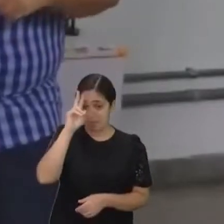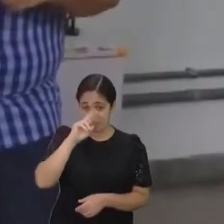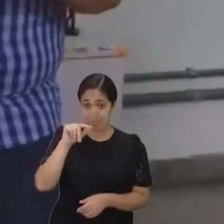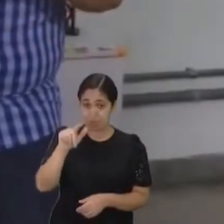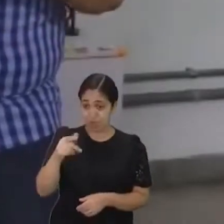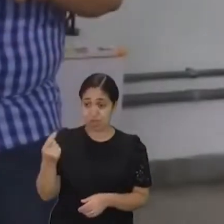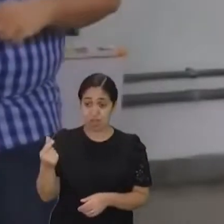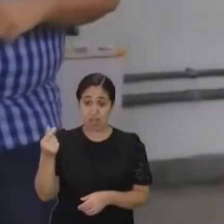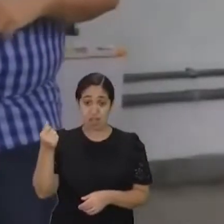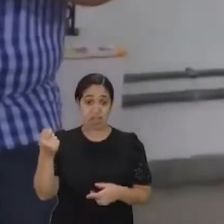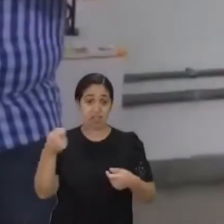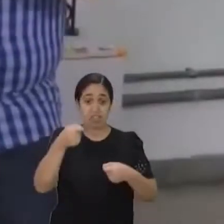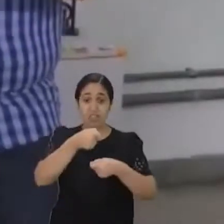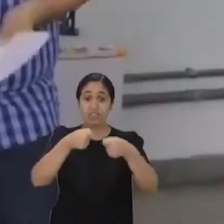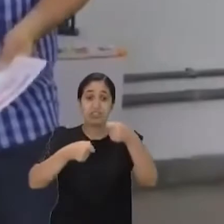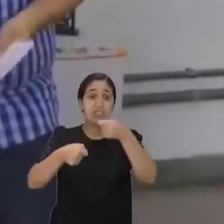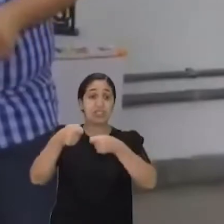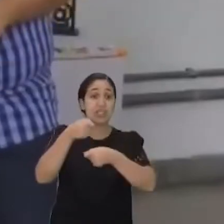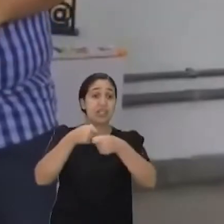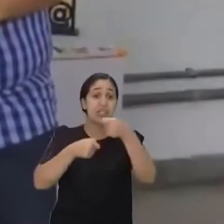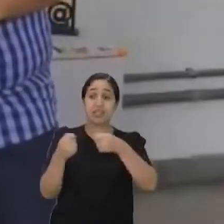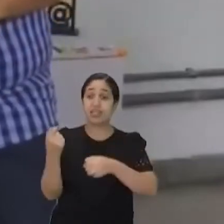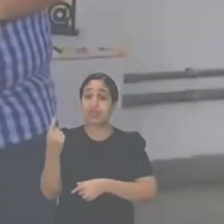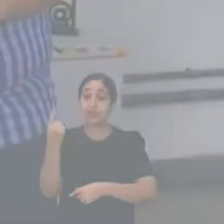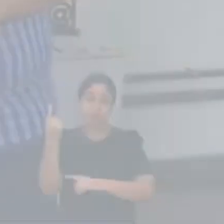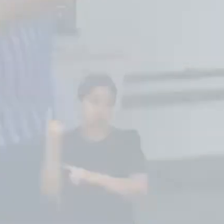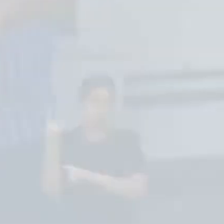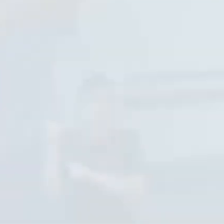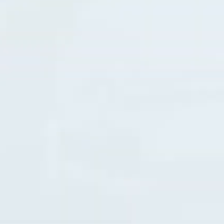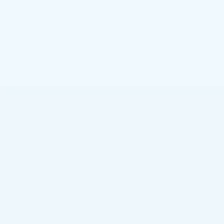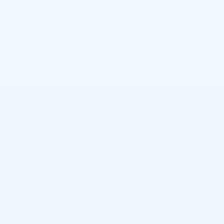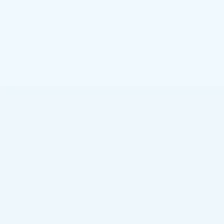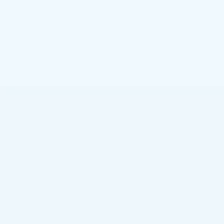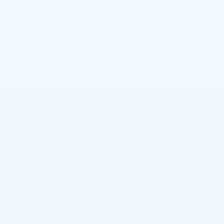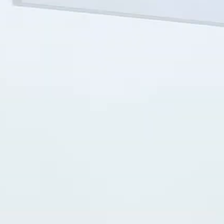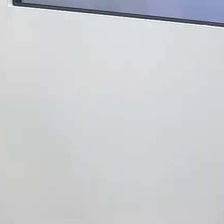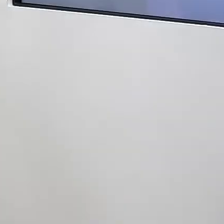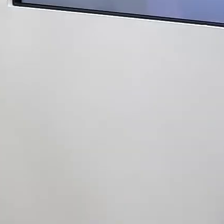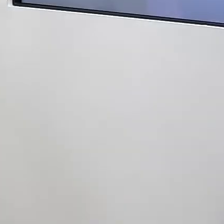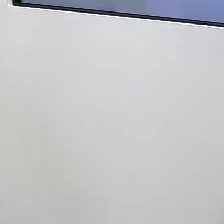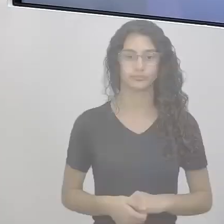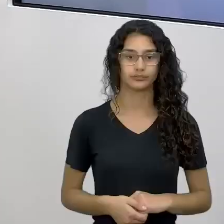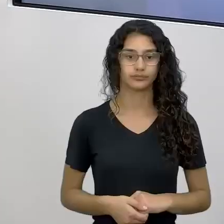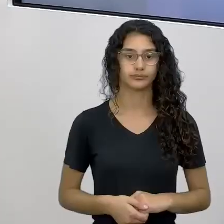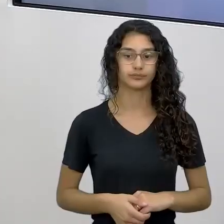taxa Selic é apenas um instrumento utilizado, ok?